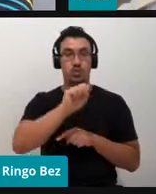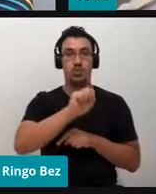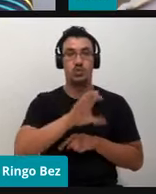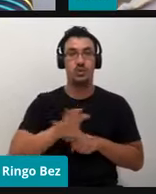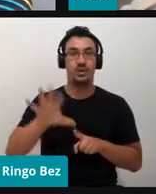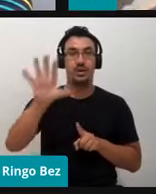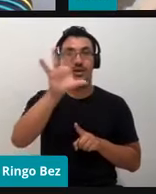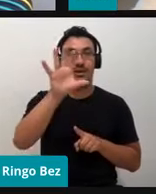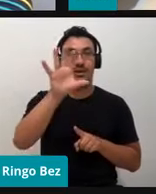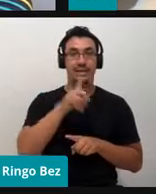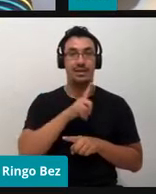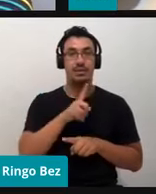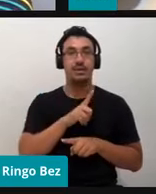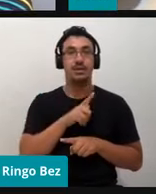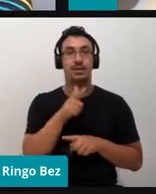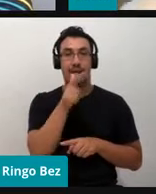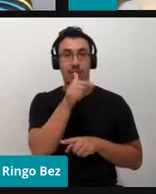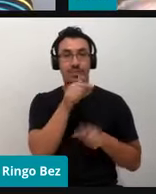altamente